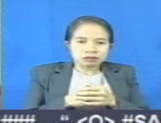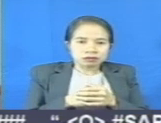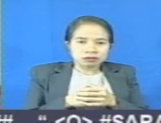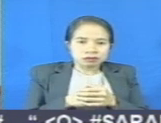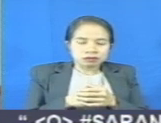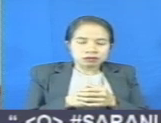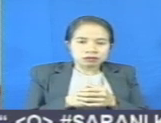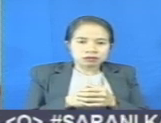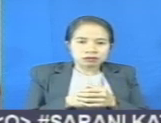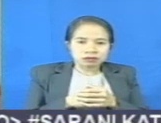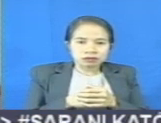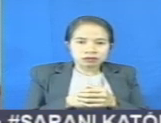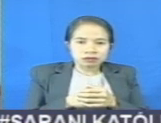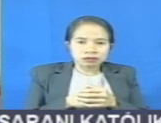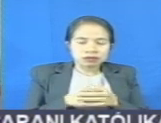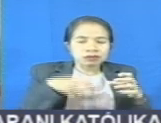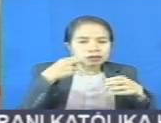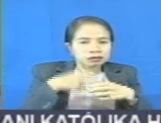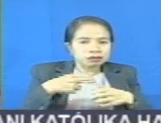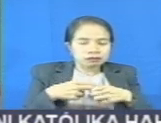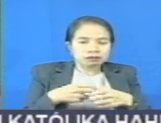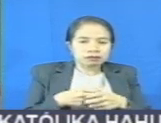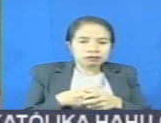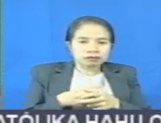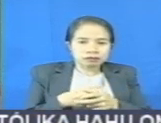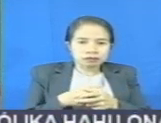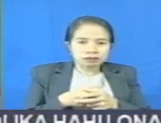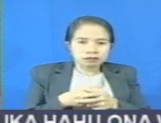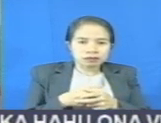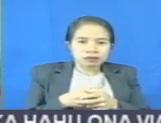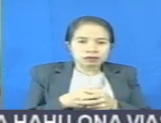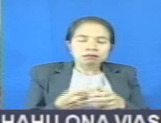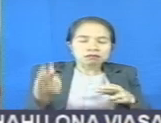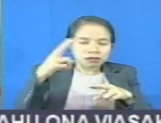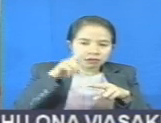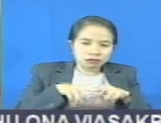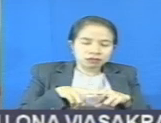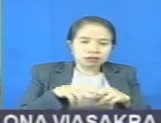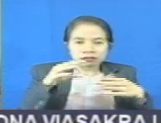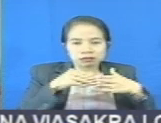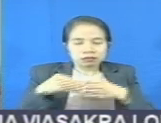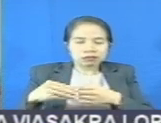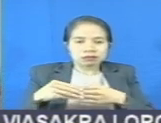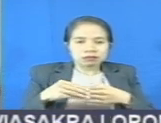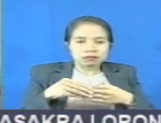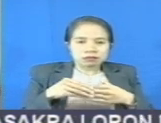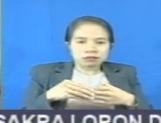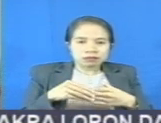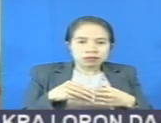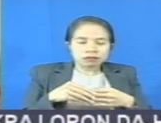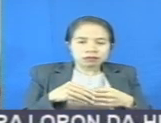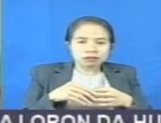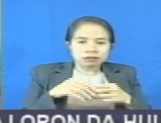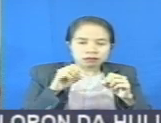recentes na tudo que tá risco né, cada vez mais aumenta liu a